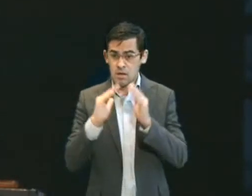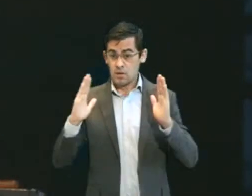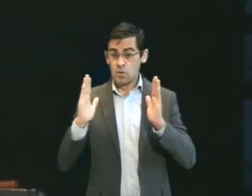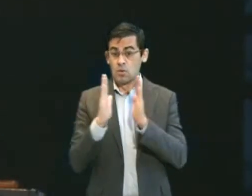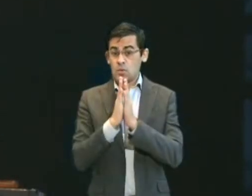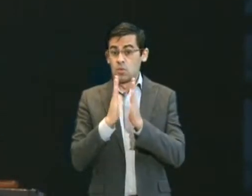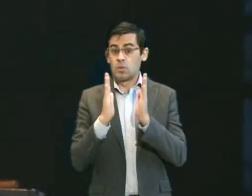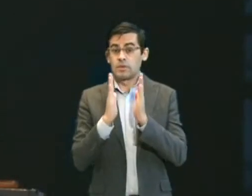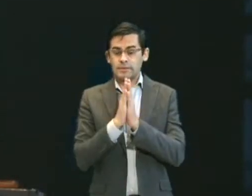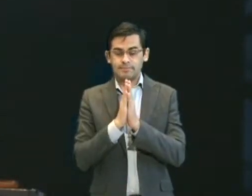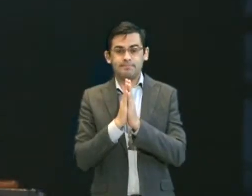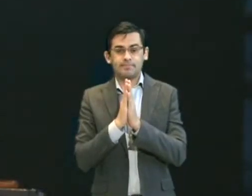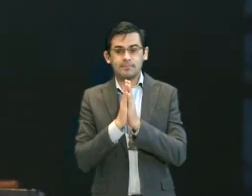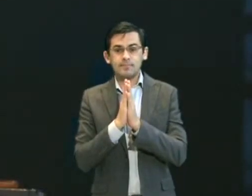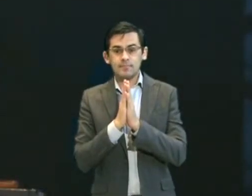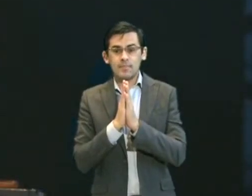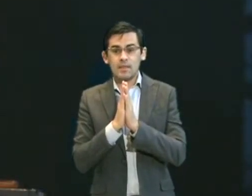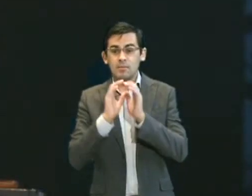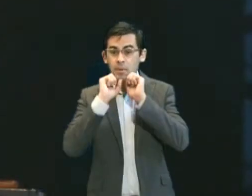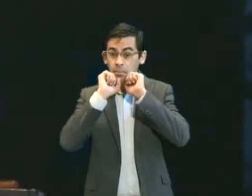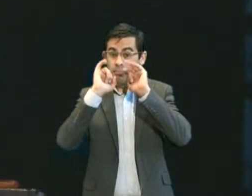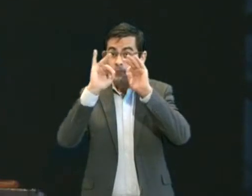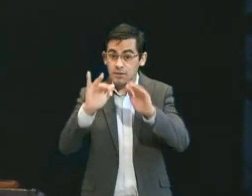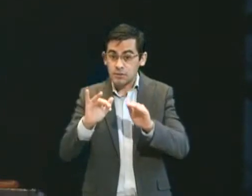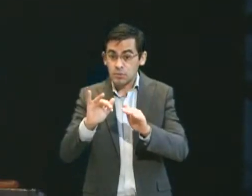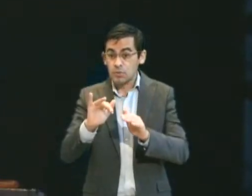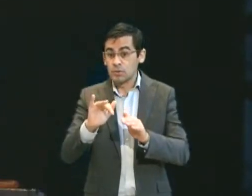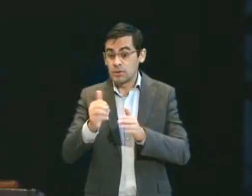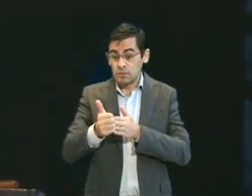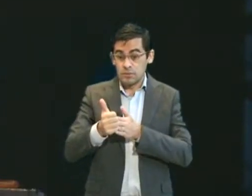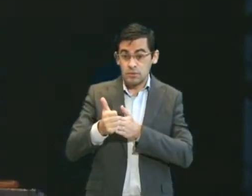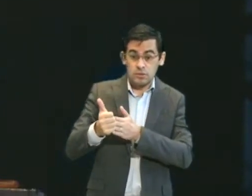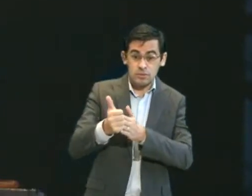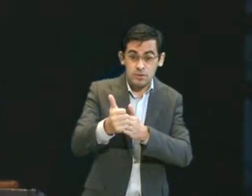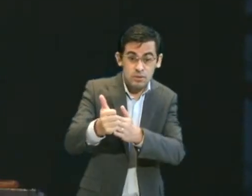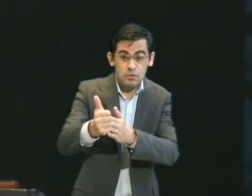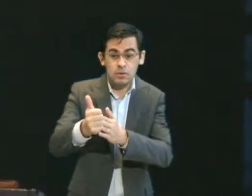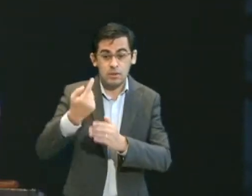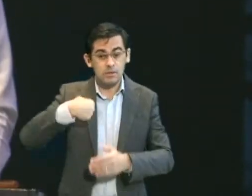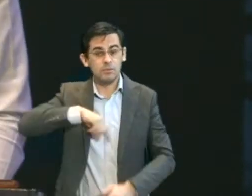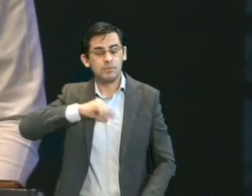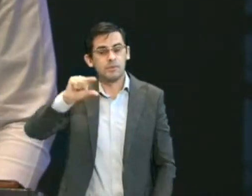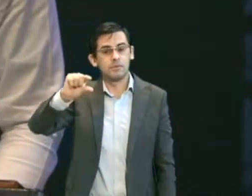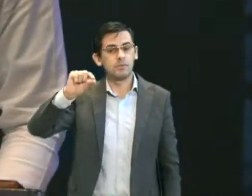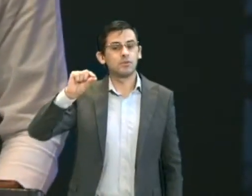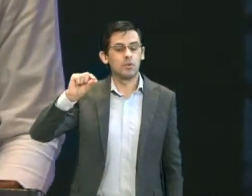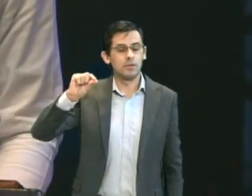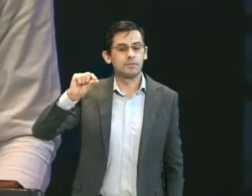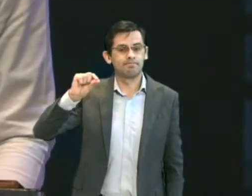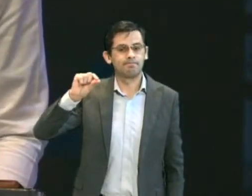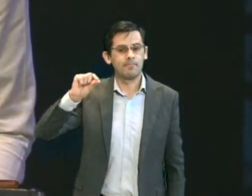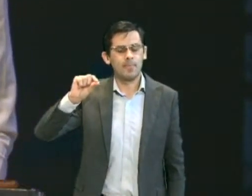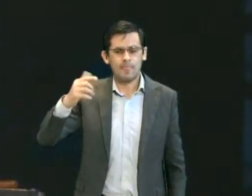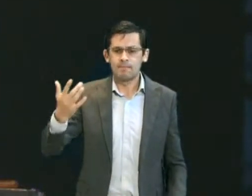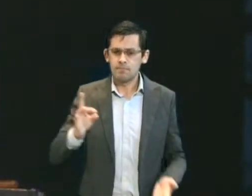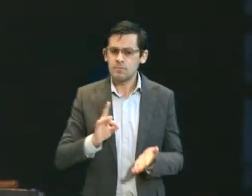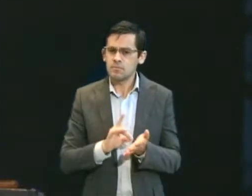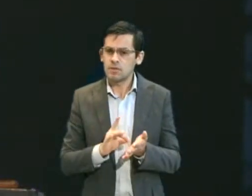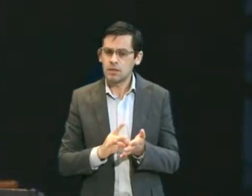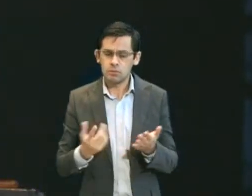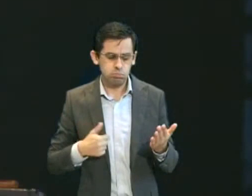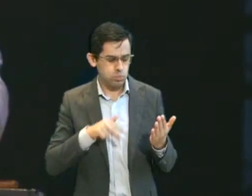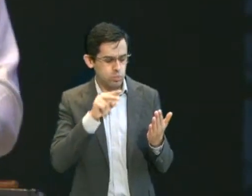uma bênção que orienta as nossas decisões. É muito